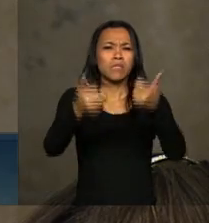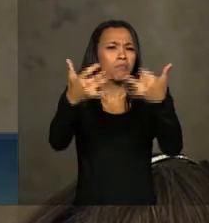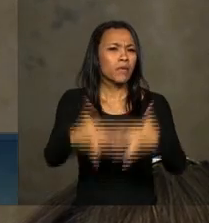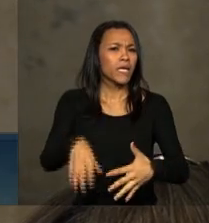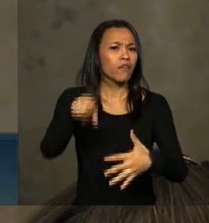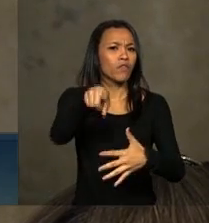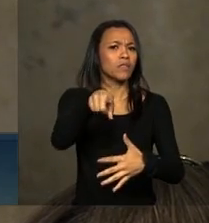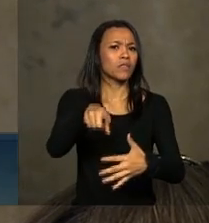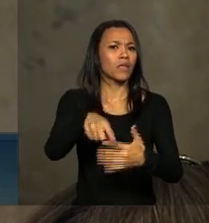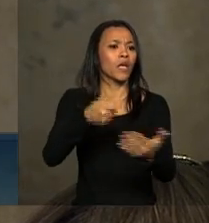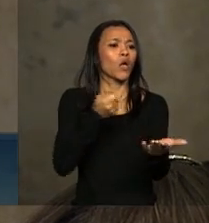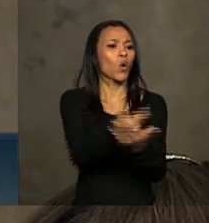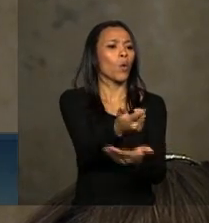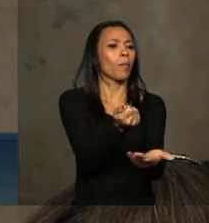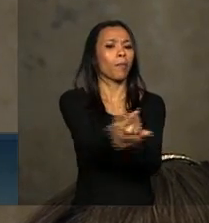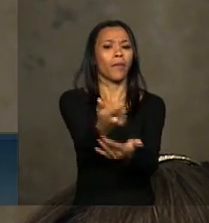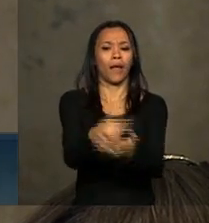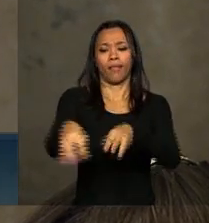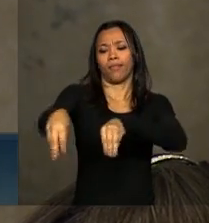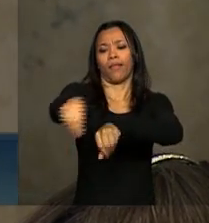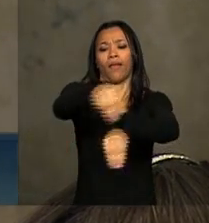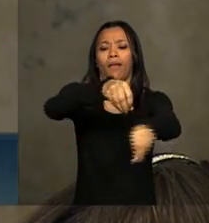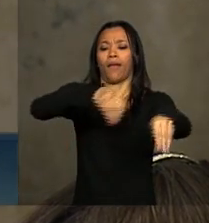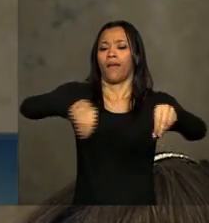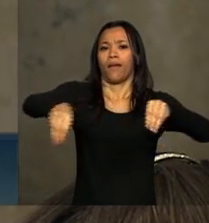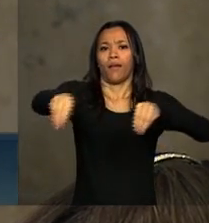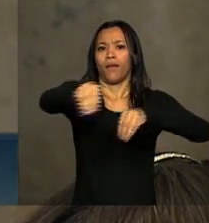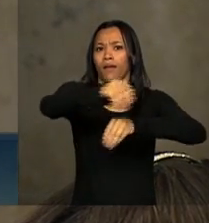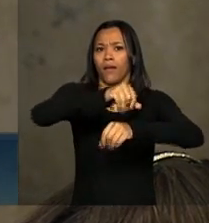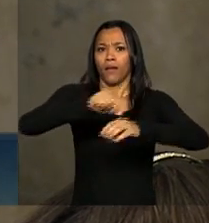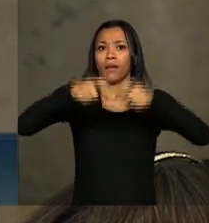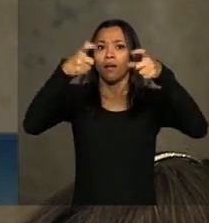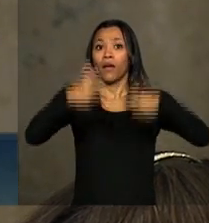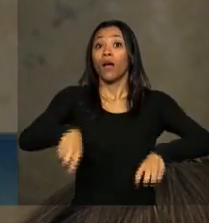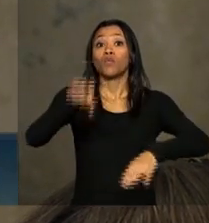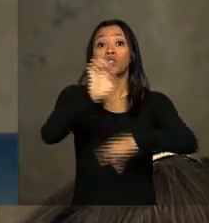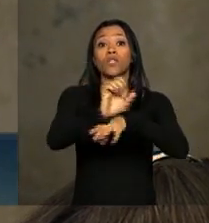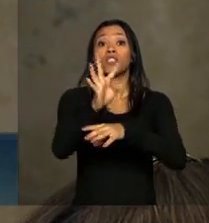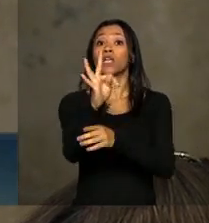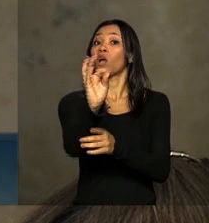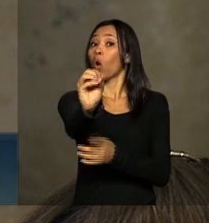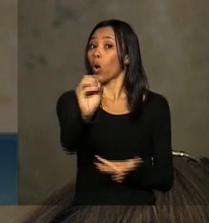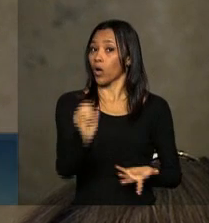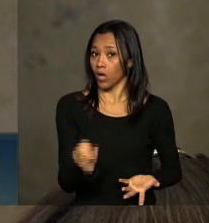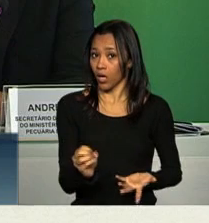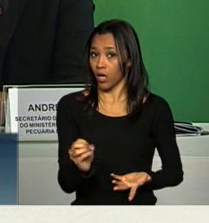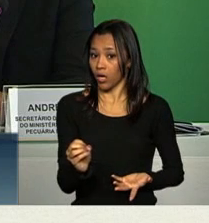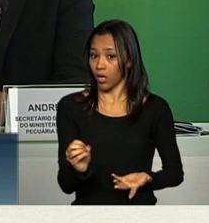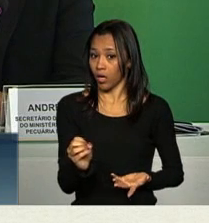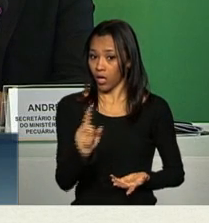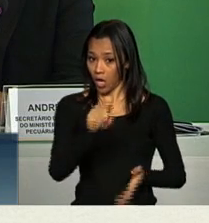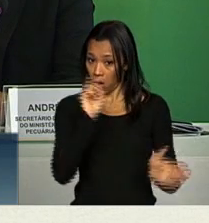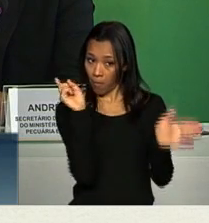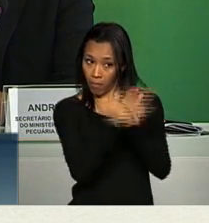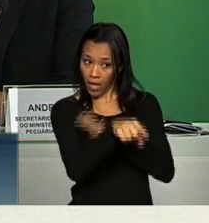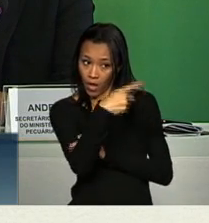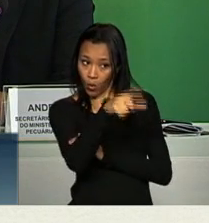na compra de terras de forma irregular no estado de Tocantins? Pergunta ao seu patrão, que ele vai saber te